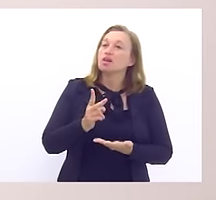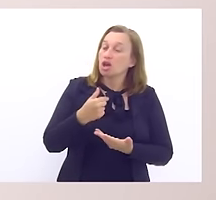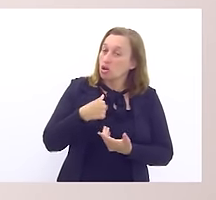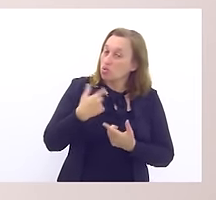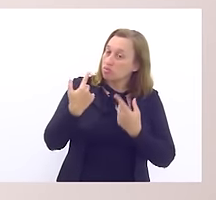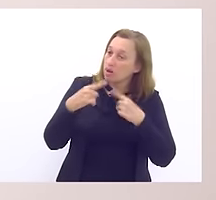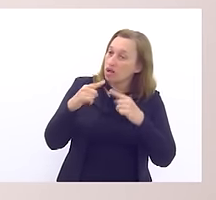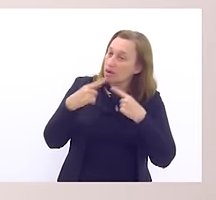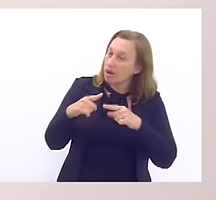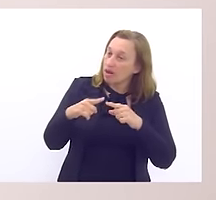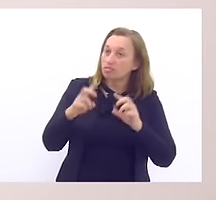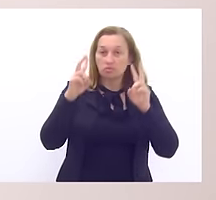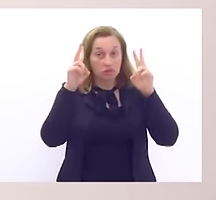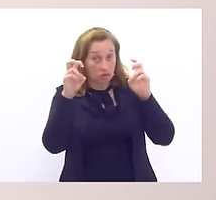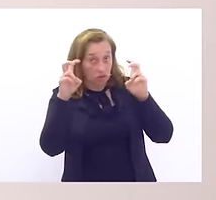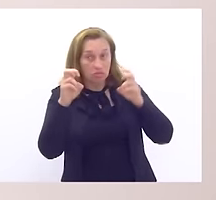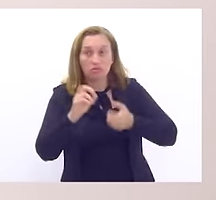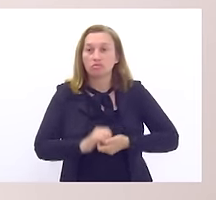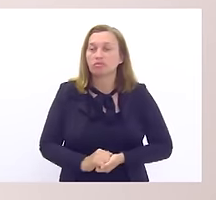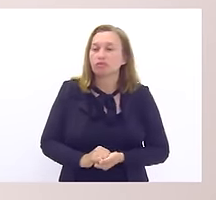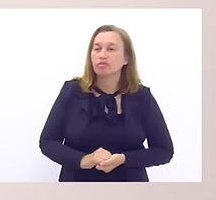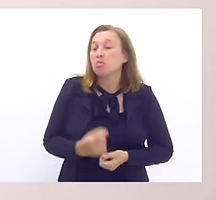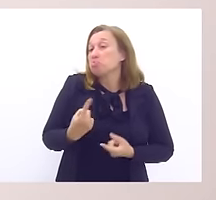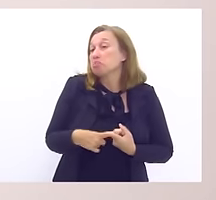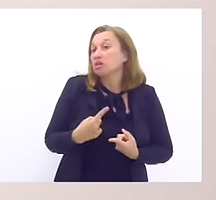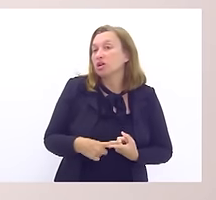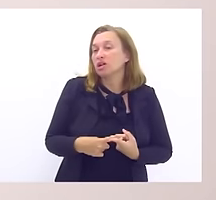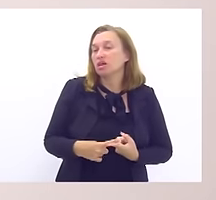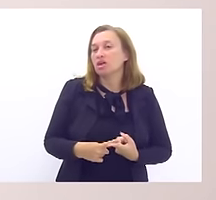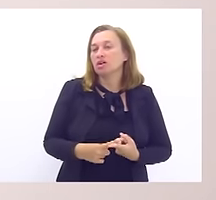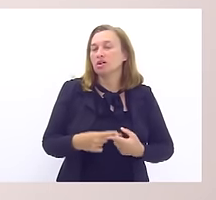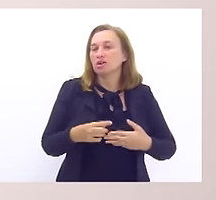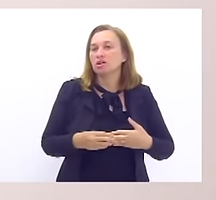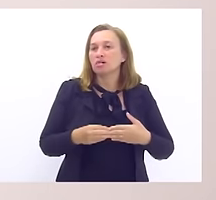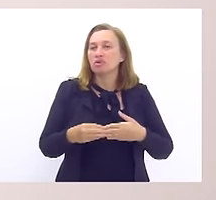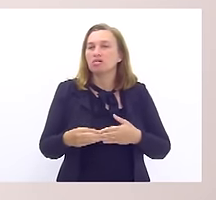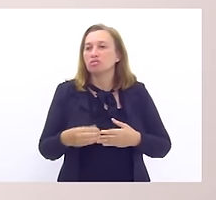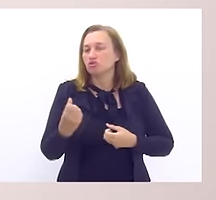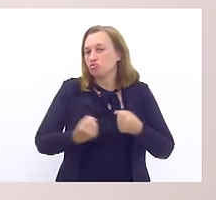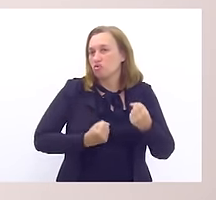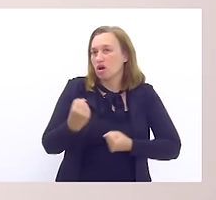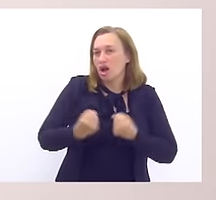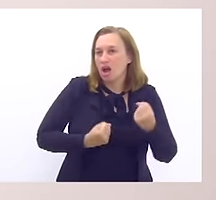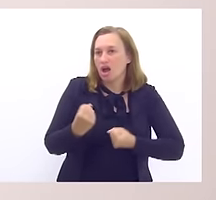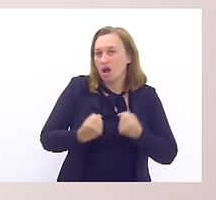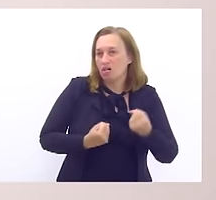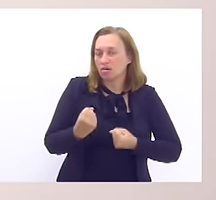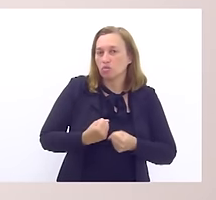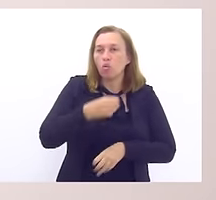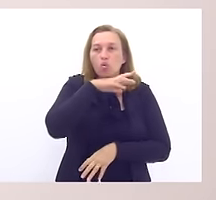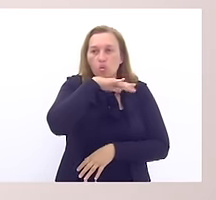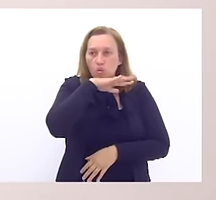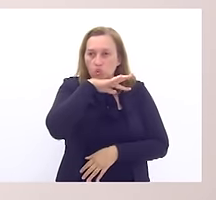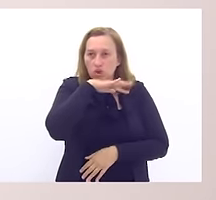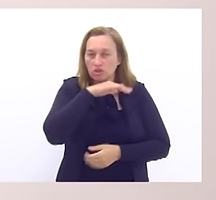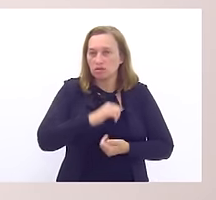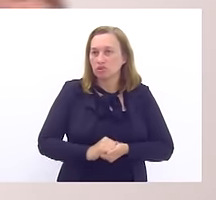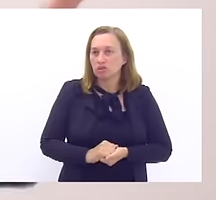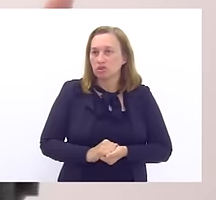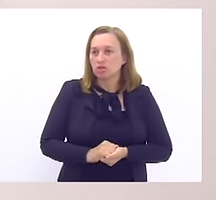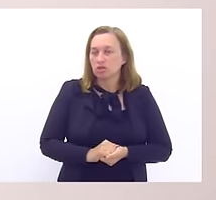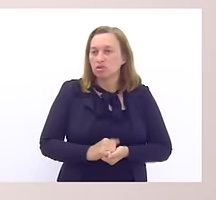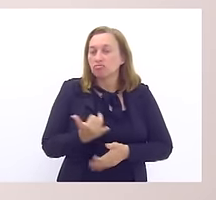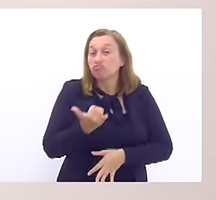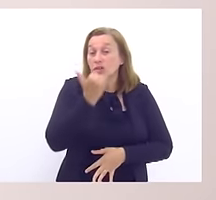muito isso questionar de fato até porque a condução por exemplo de um veículo em má condições caso esse veículo seja